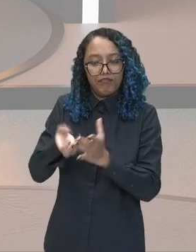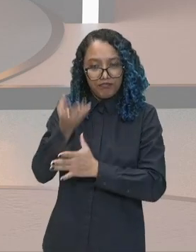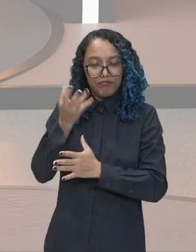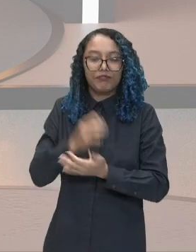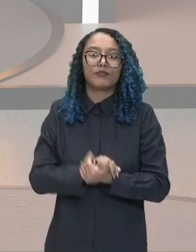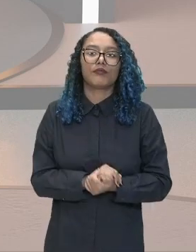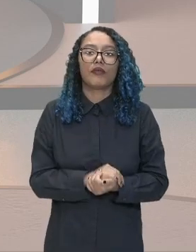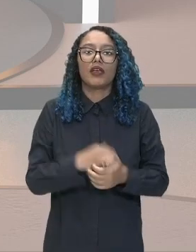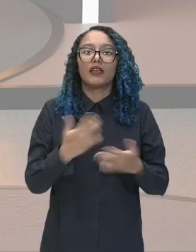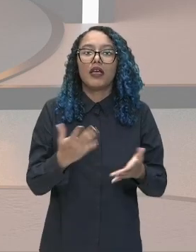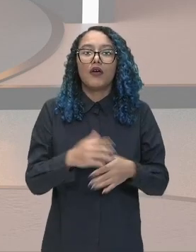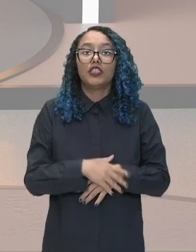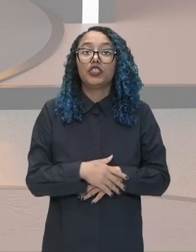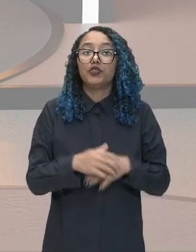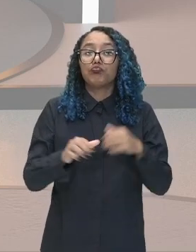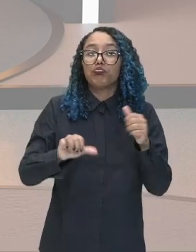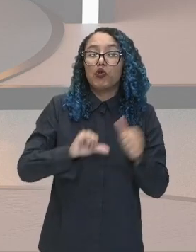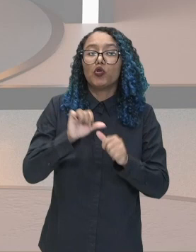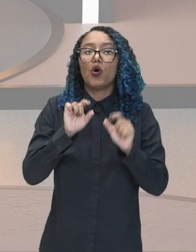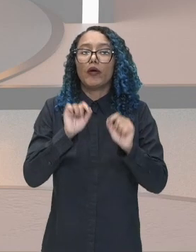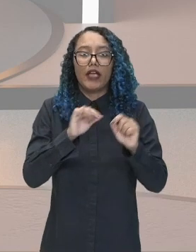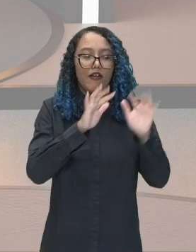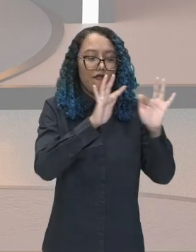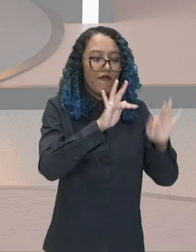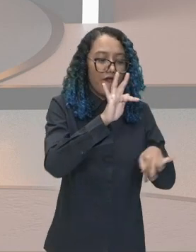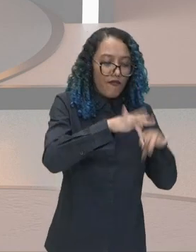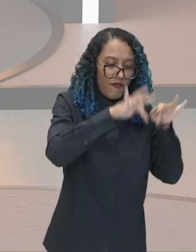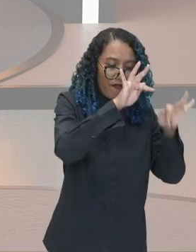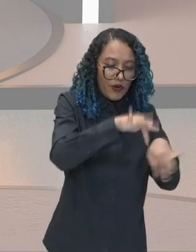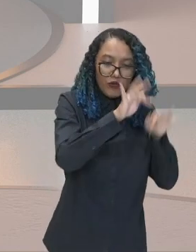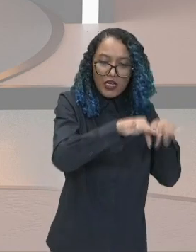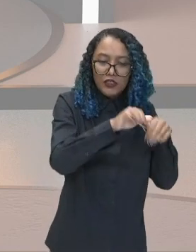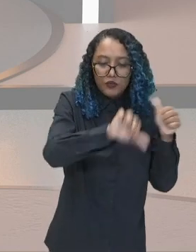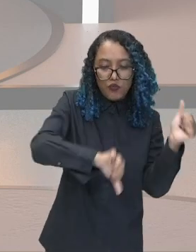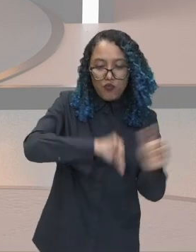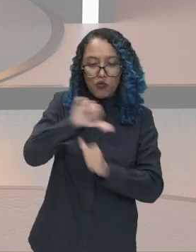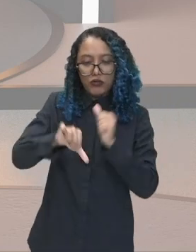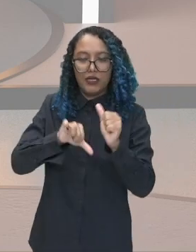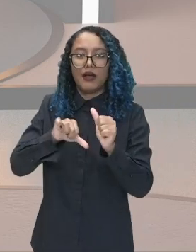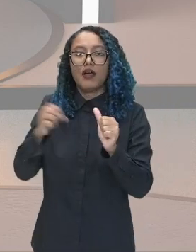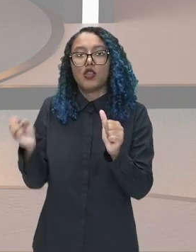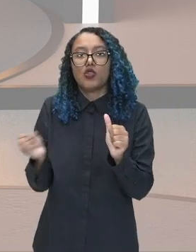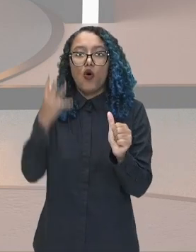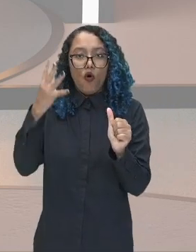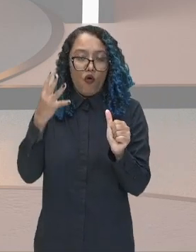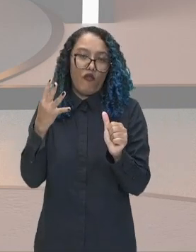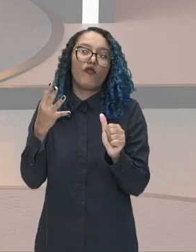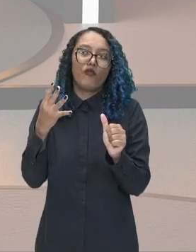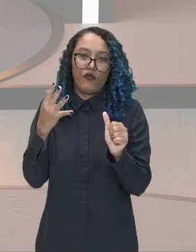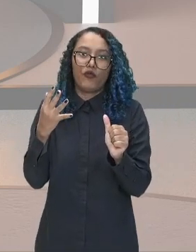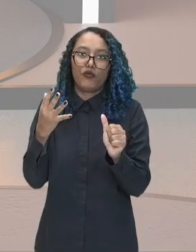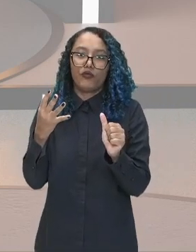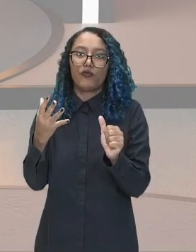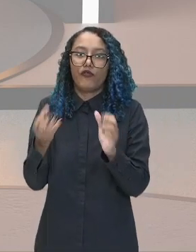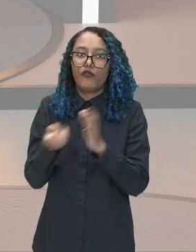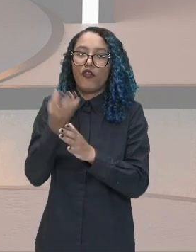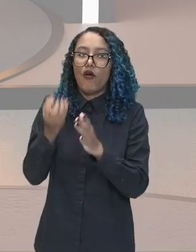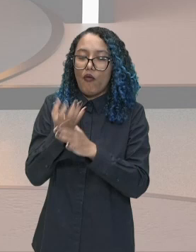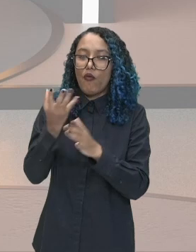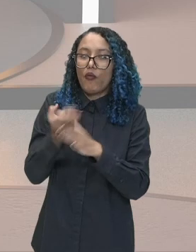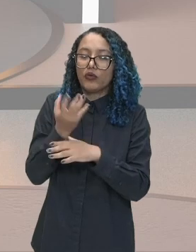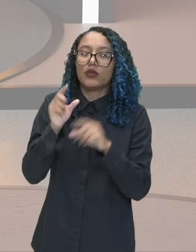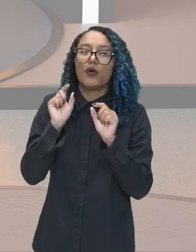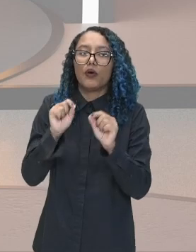do chamado feudalismo e entramos num novo modo de produção de bens e serviços, que é